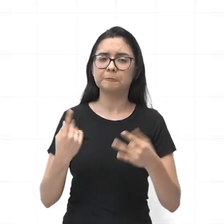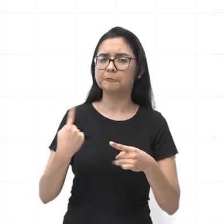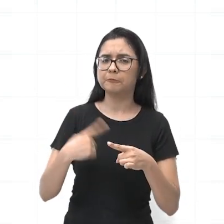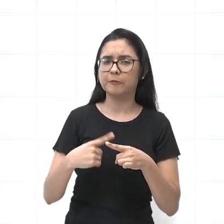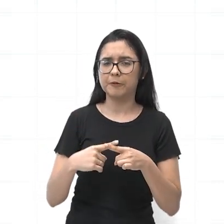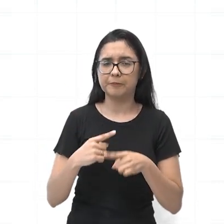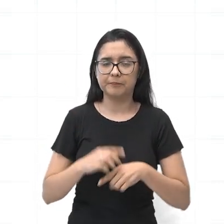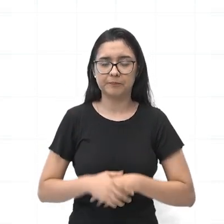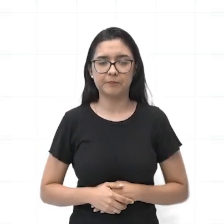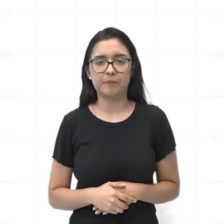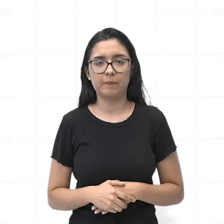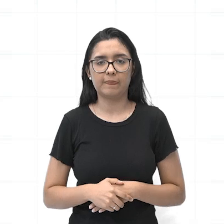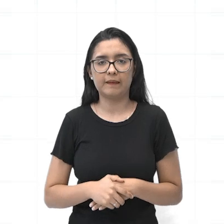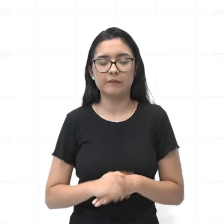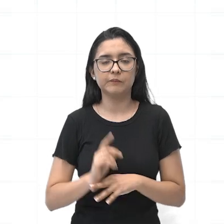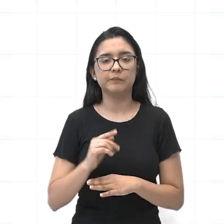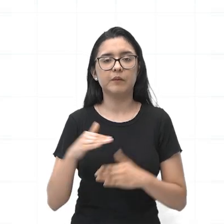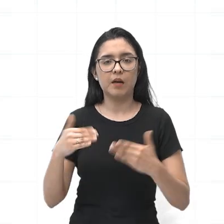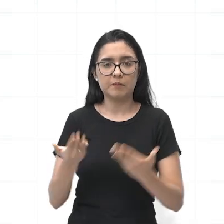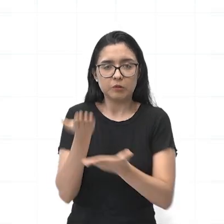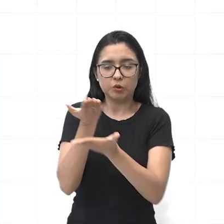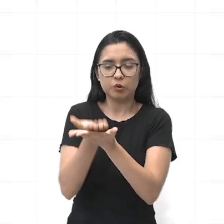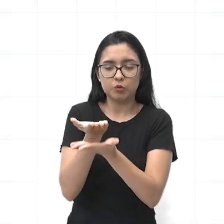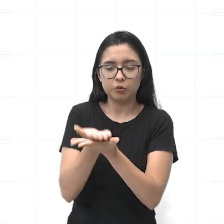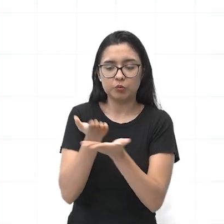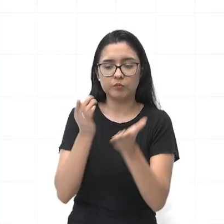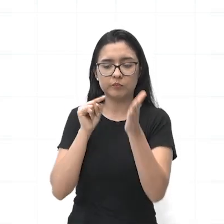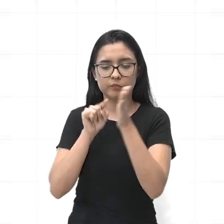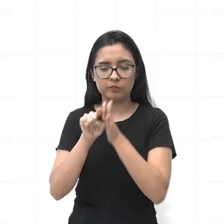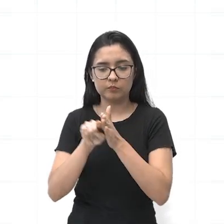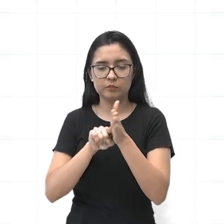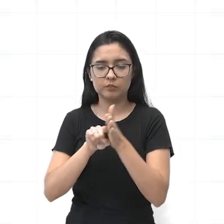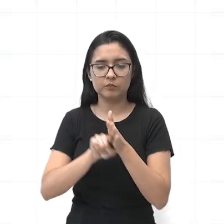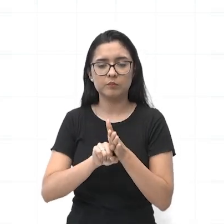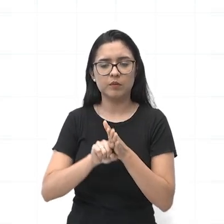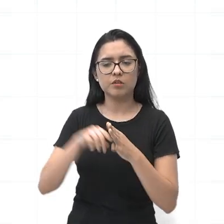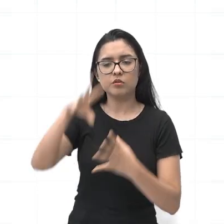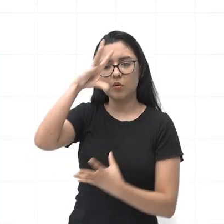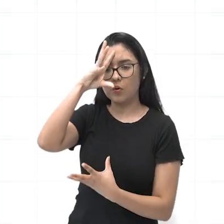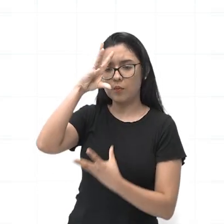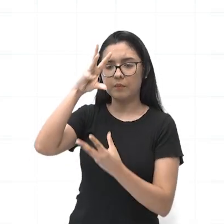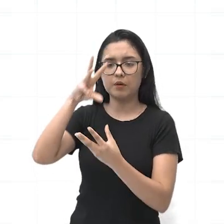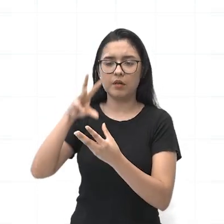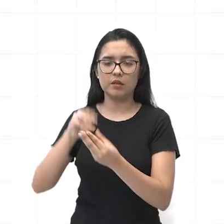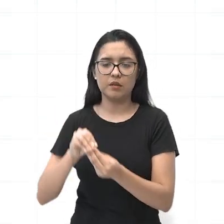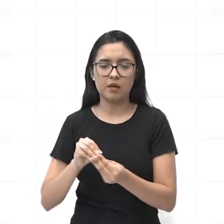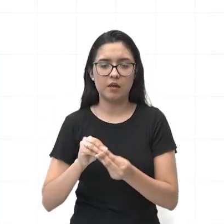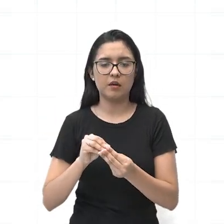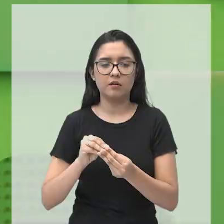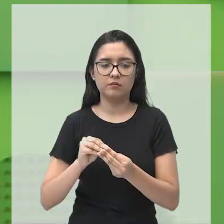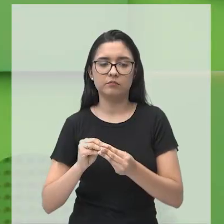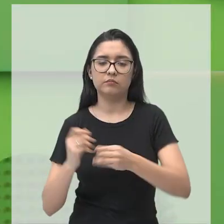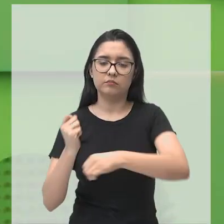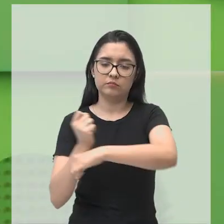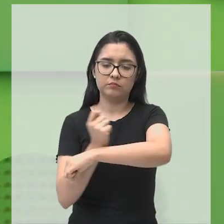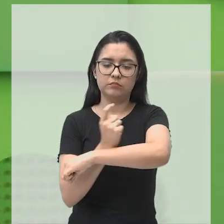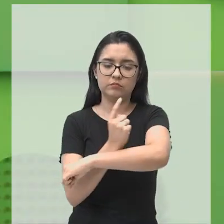quê? Para fazer o estudo, para a compreensão da evolução, foi feita